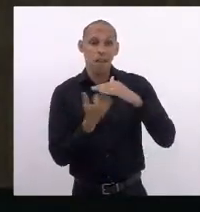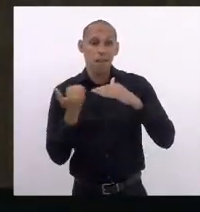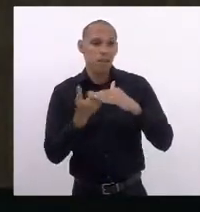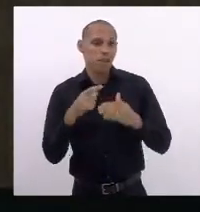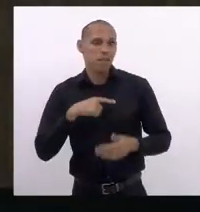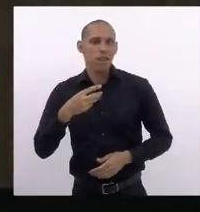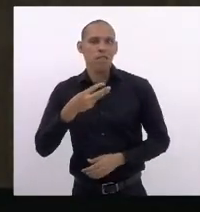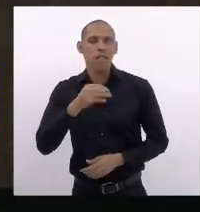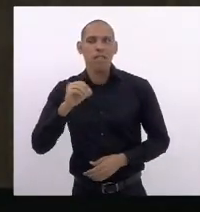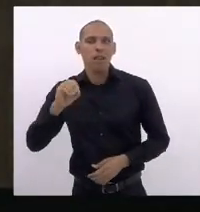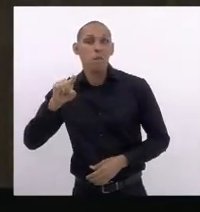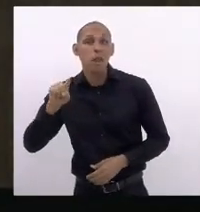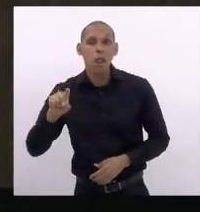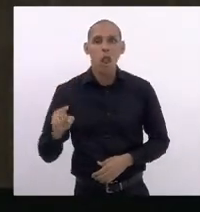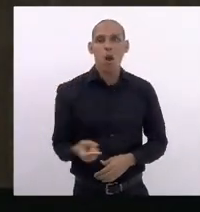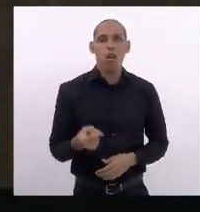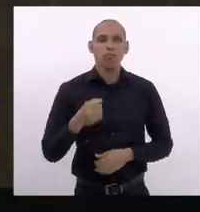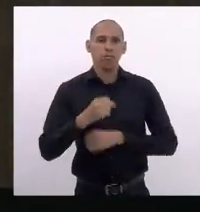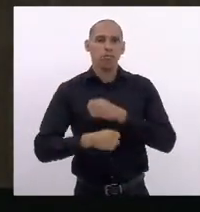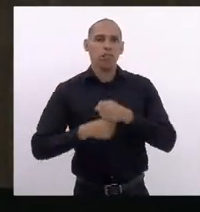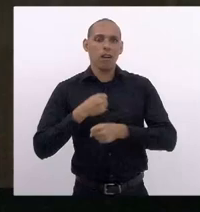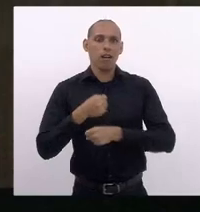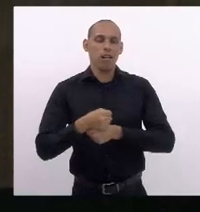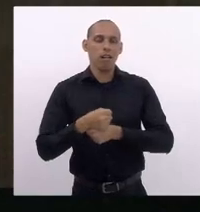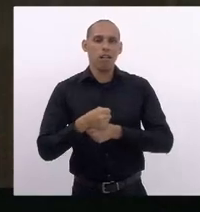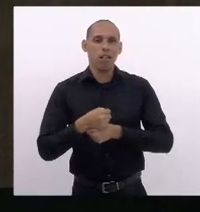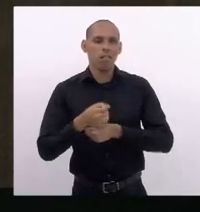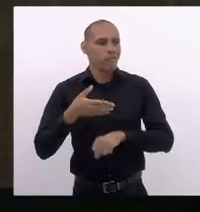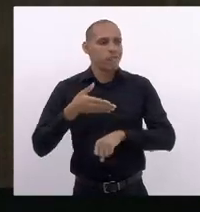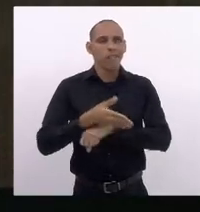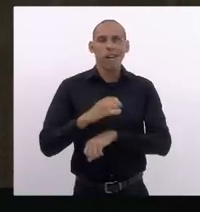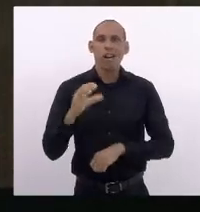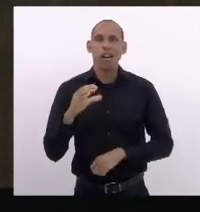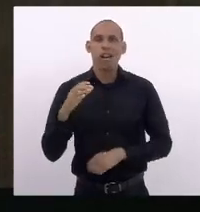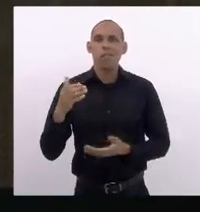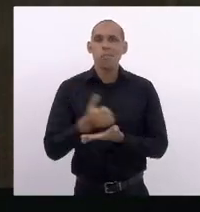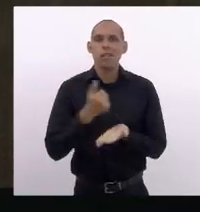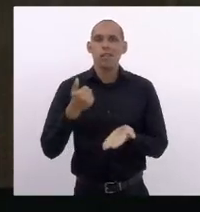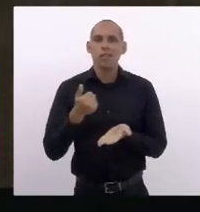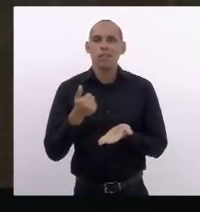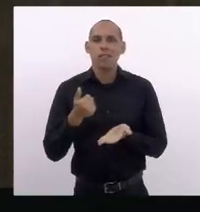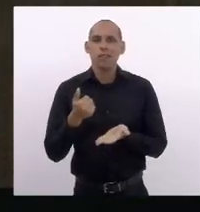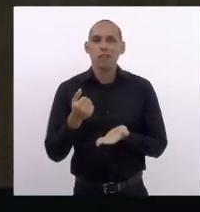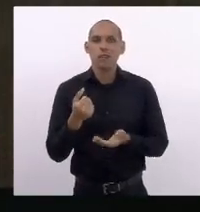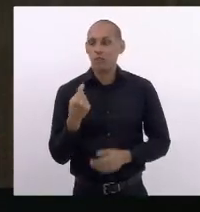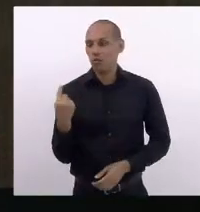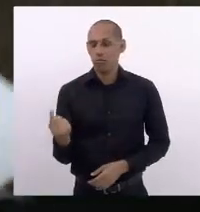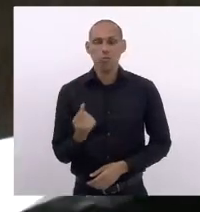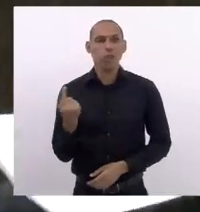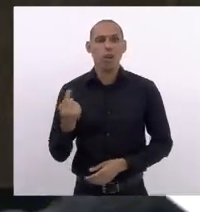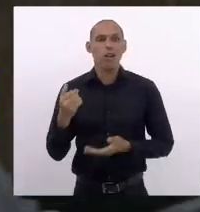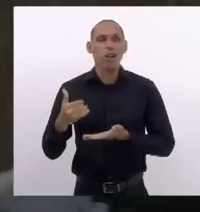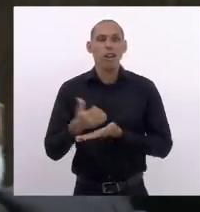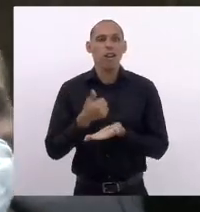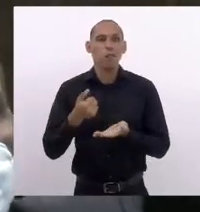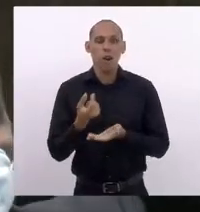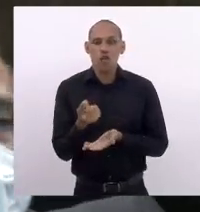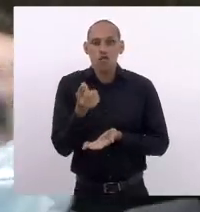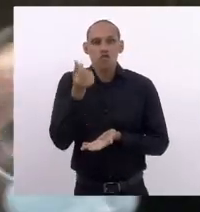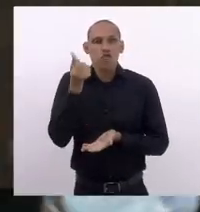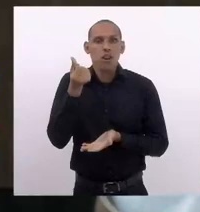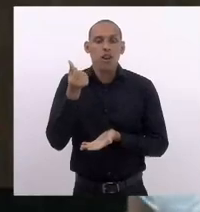fature 300 milhões de reais por ano for acessar o crédito, ela pode sozinha pegar uma quantidade de